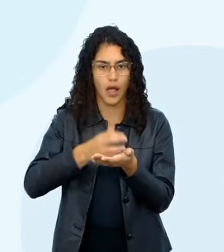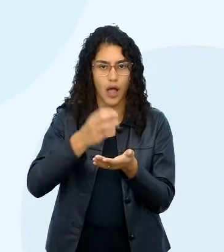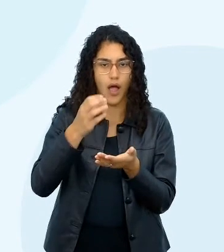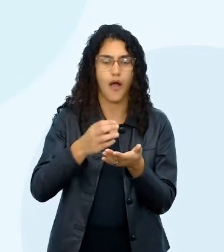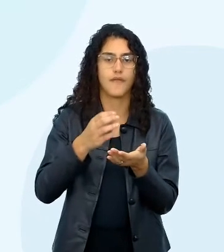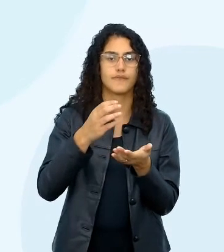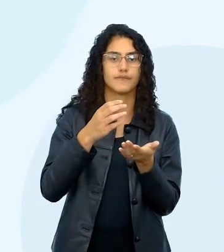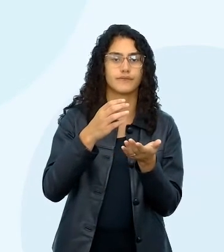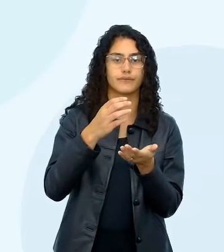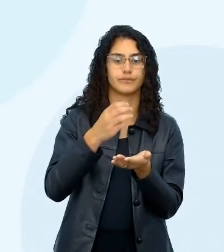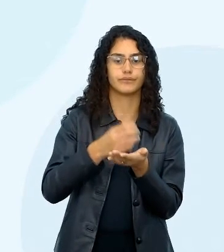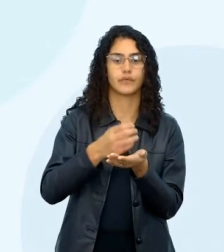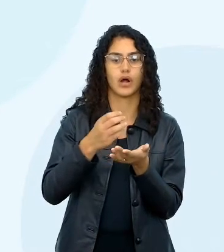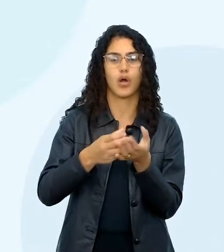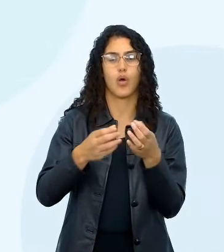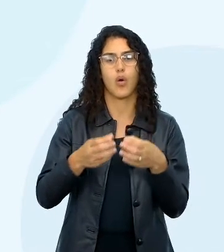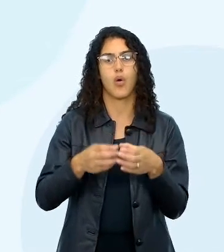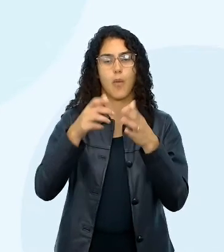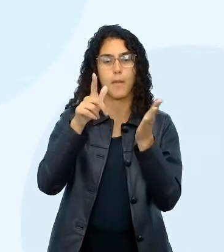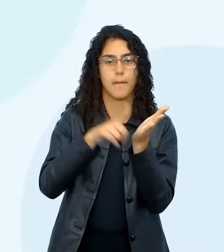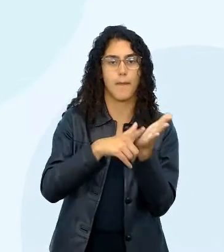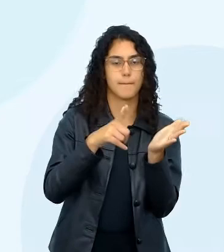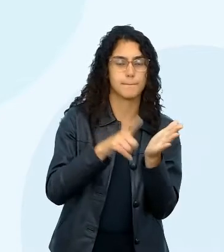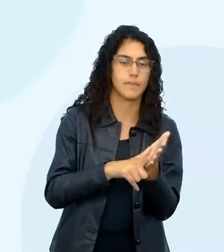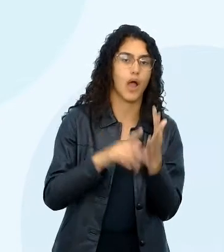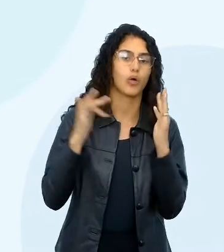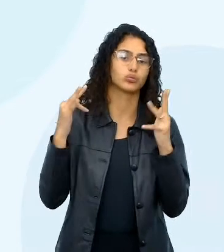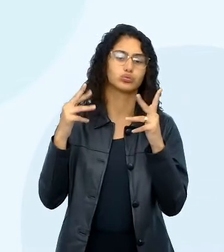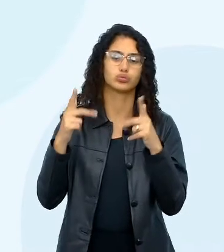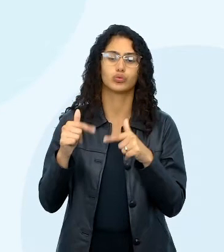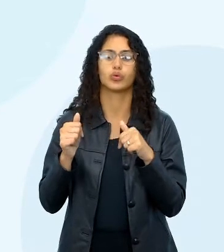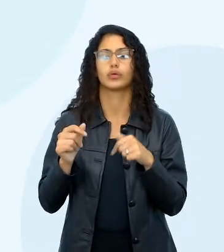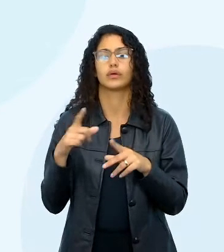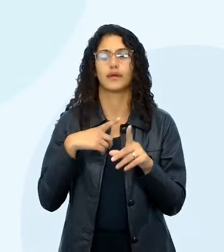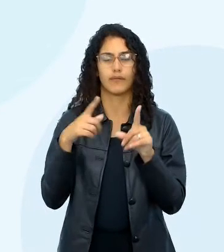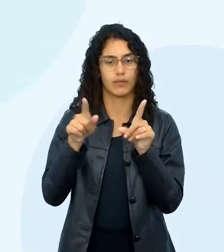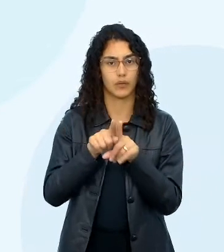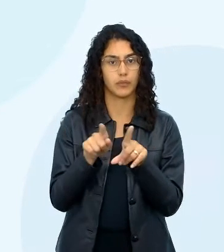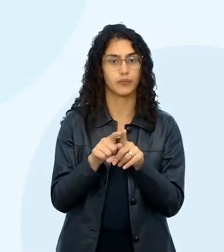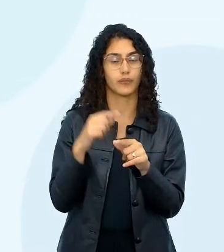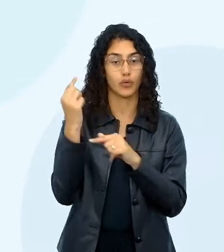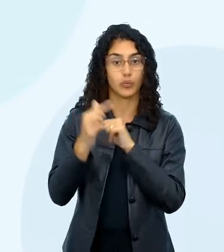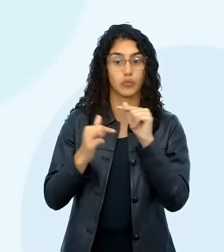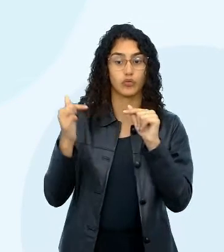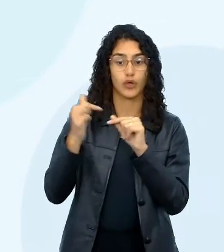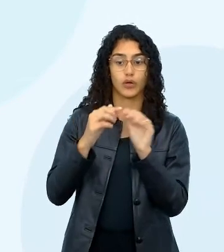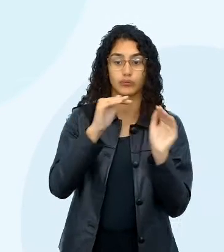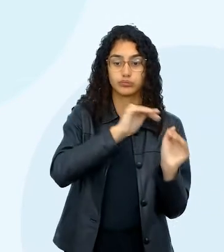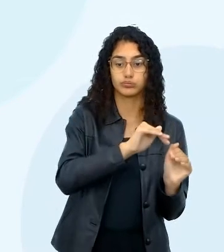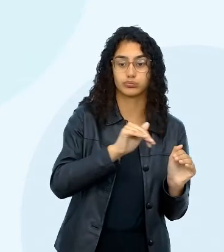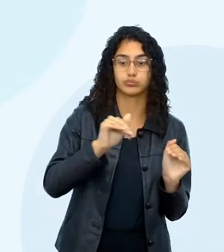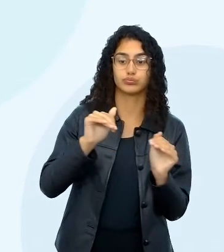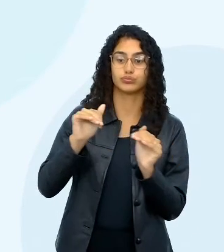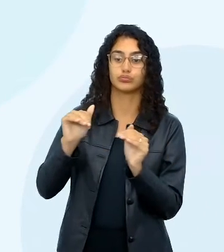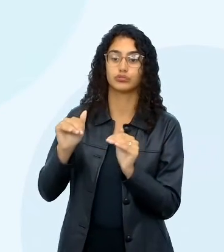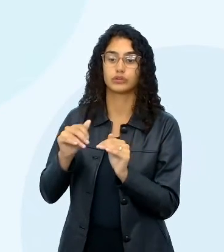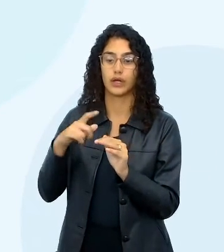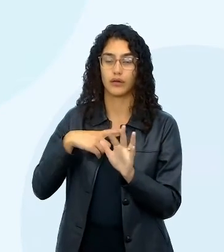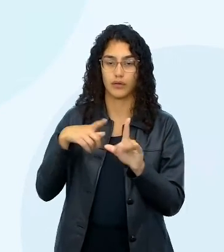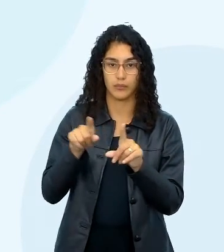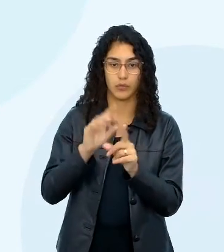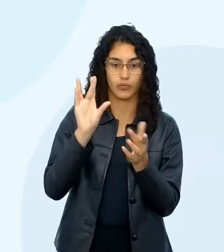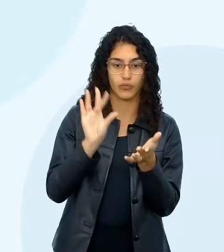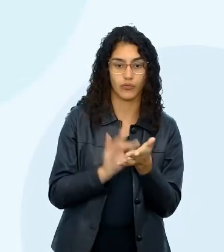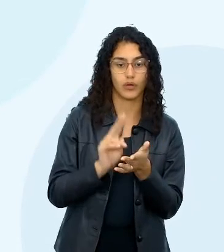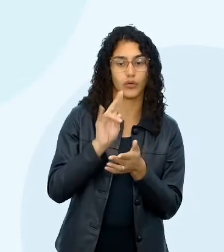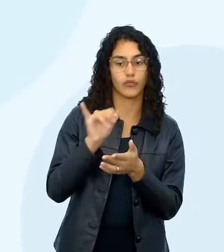copinho, papel, embalagem, essas substâncias, né, esses objetos são retirados ali pelo gradeamento e